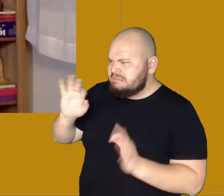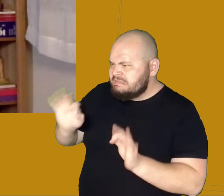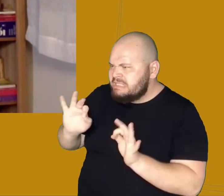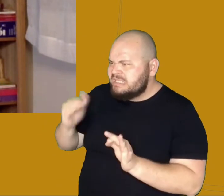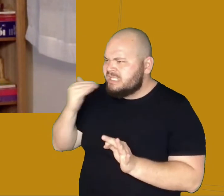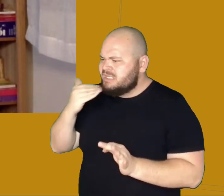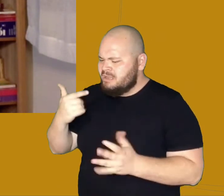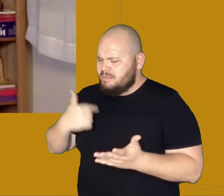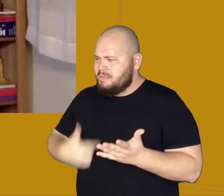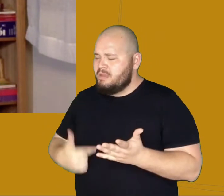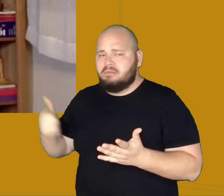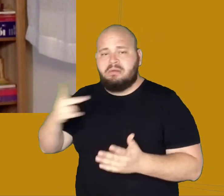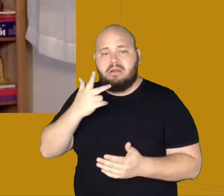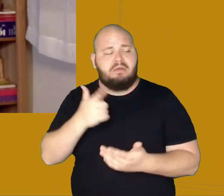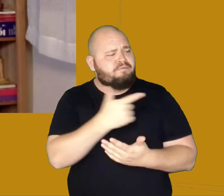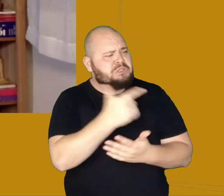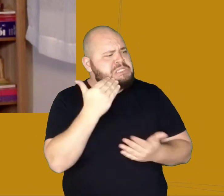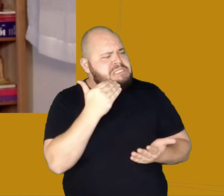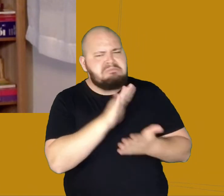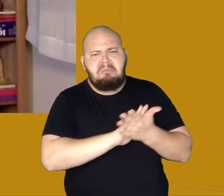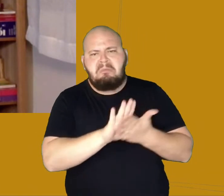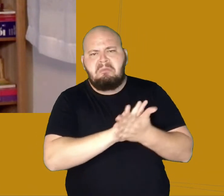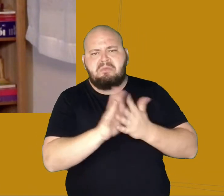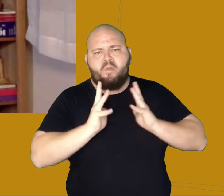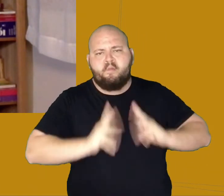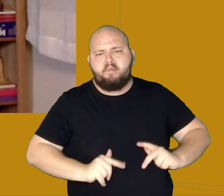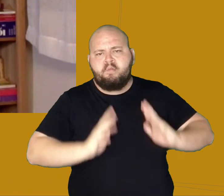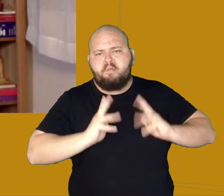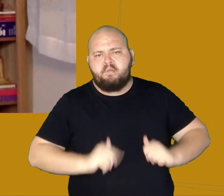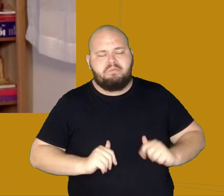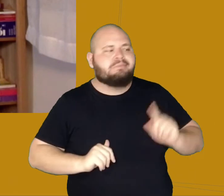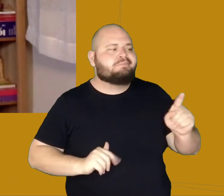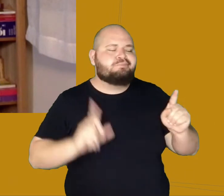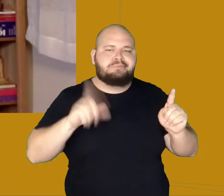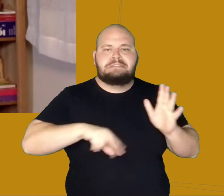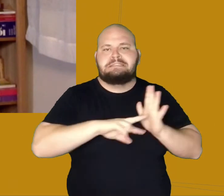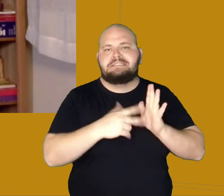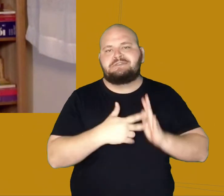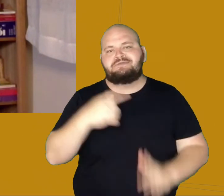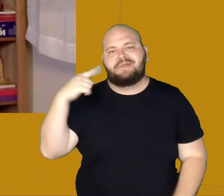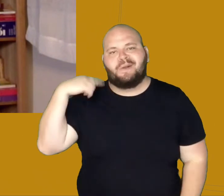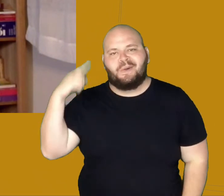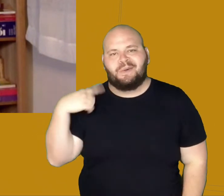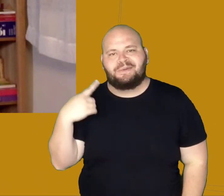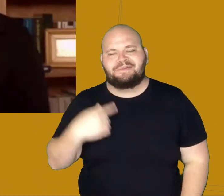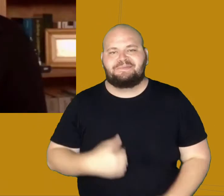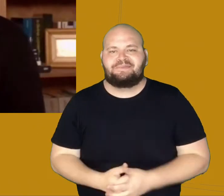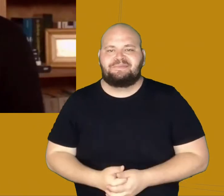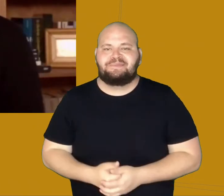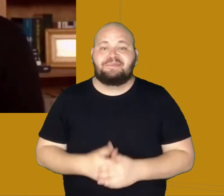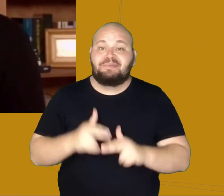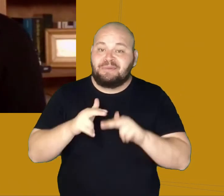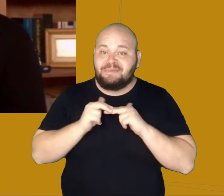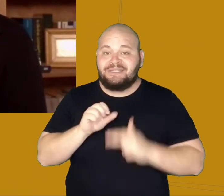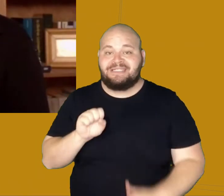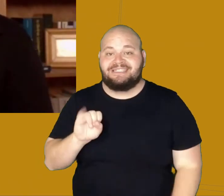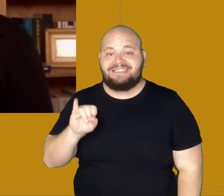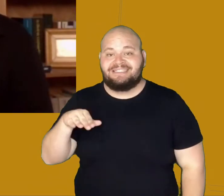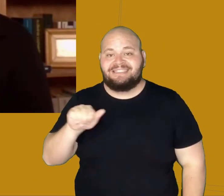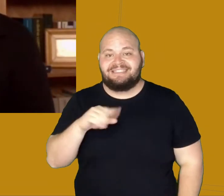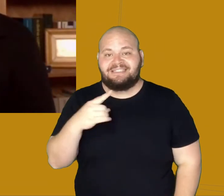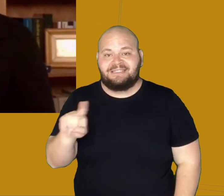perfeição. Todos afirmam que ele não possui nenhum defeito, o que o leva a concluir que ele é mesmo louco. Com isso,